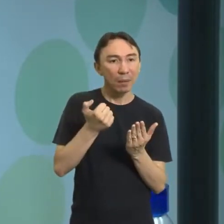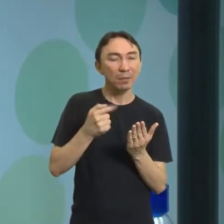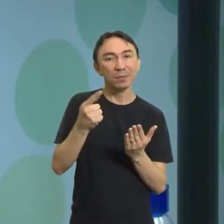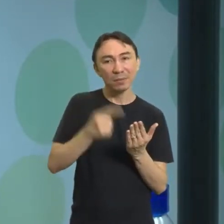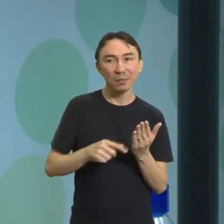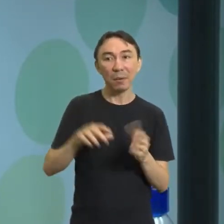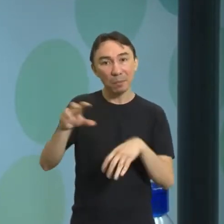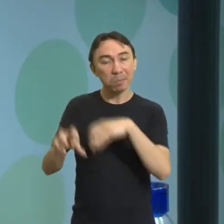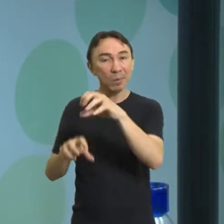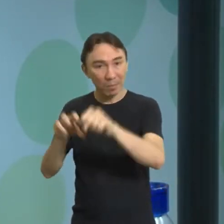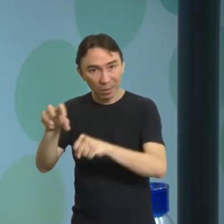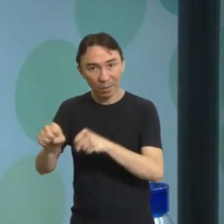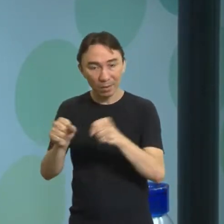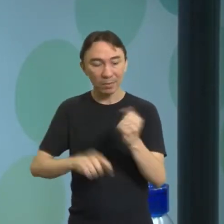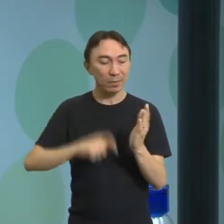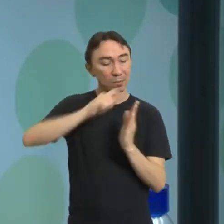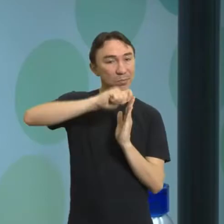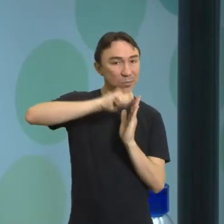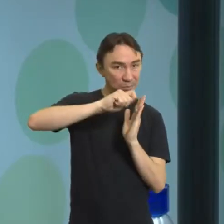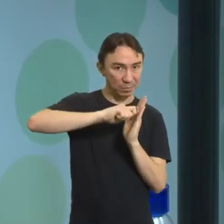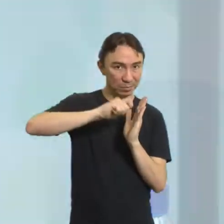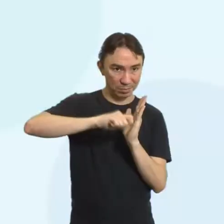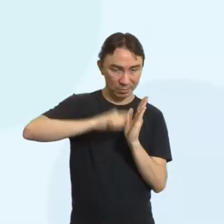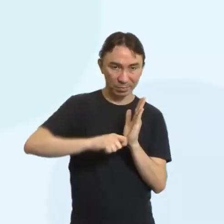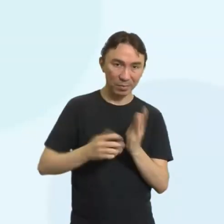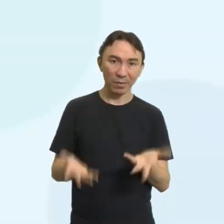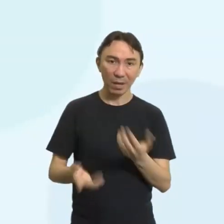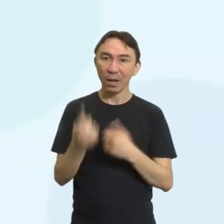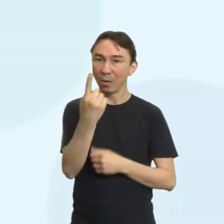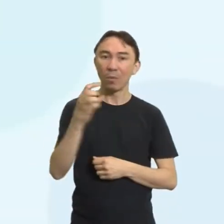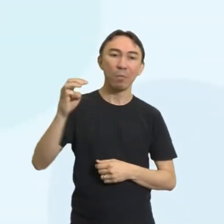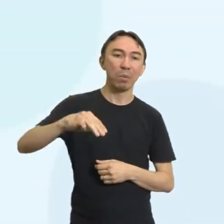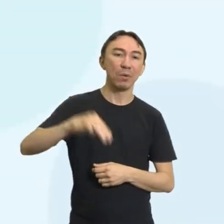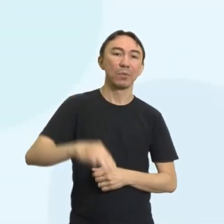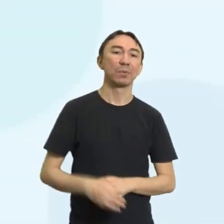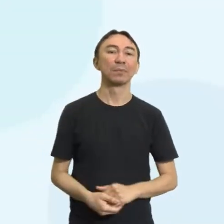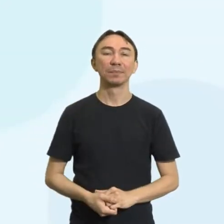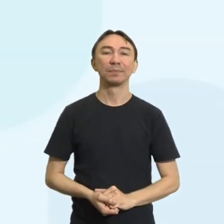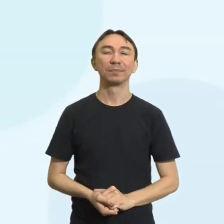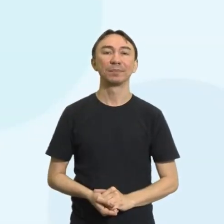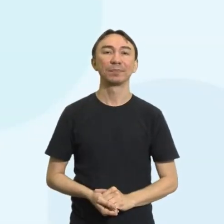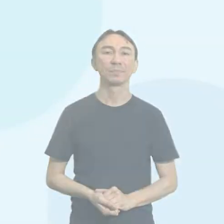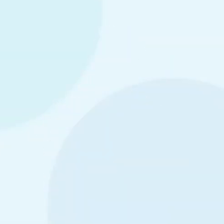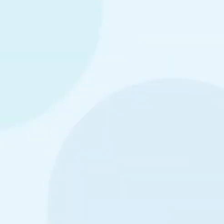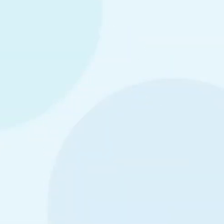precisam para realizar os registros. Então, 1 minuto e já retornamos.